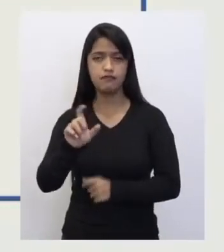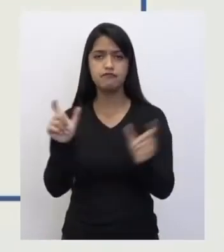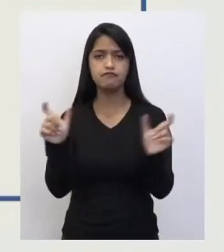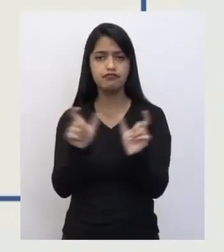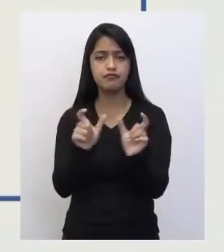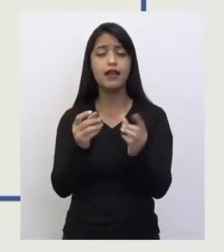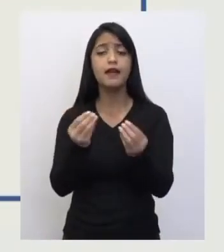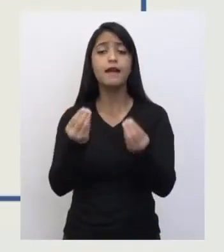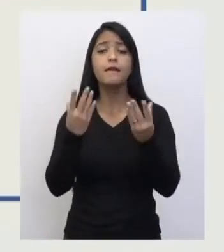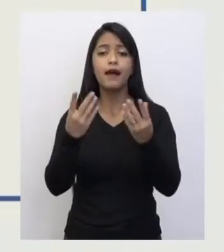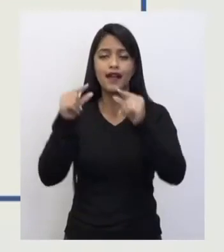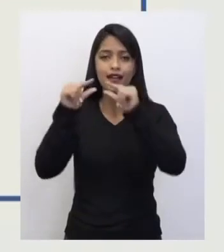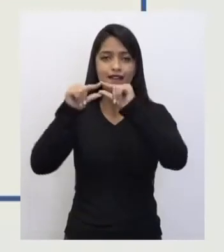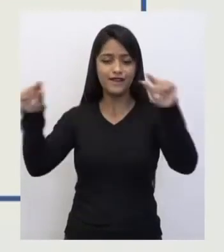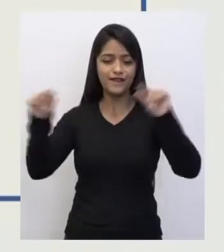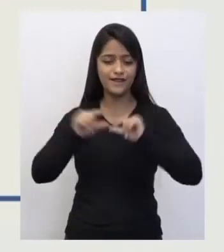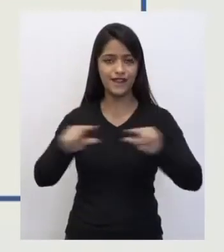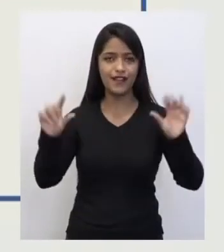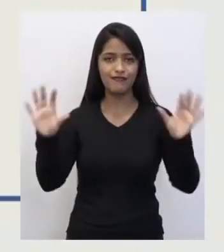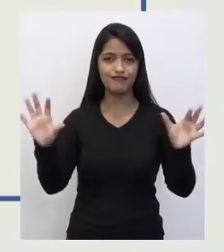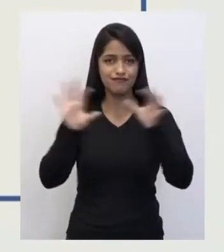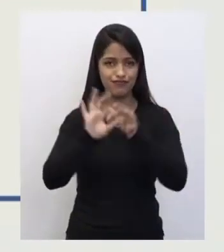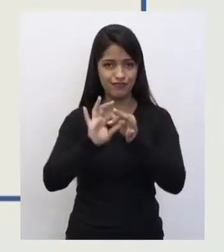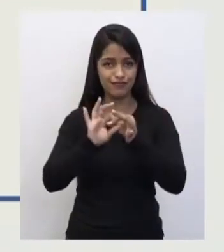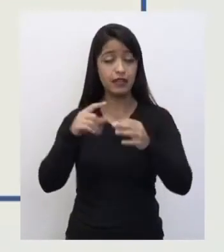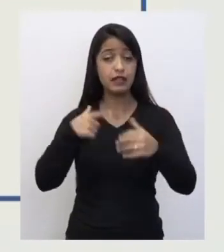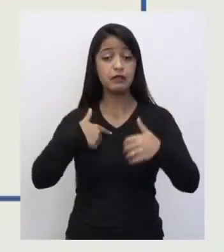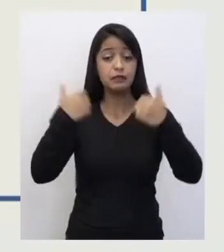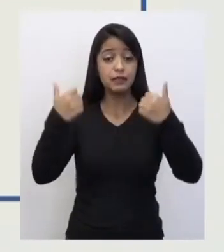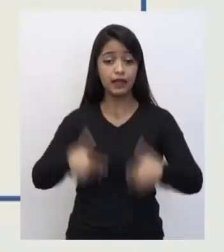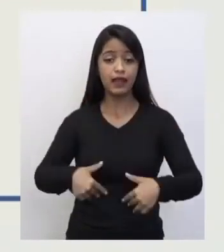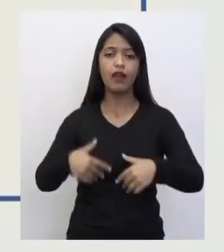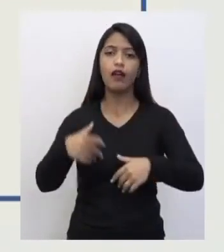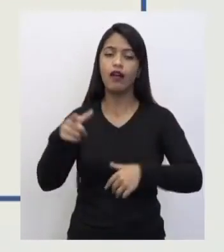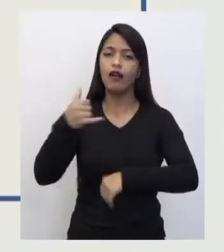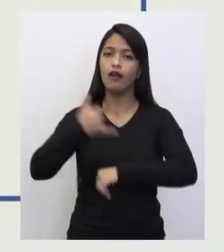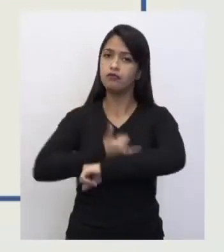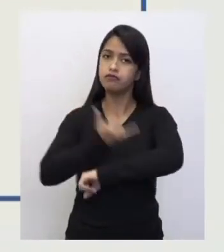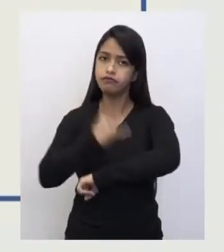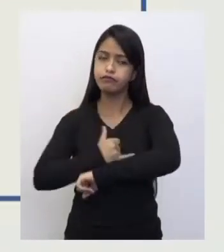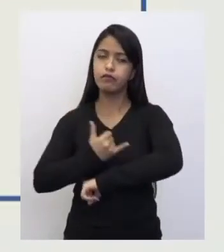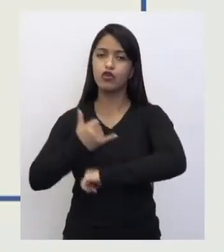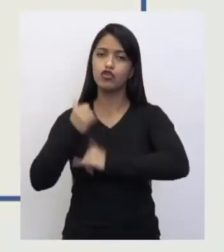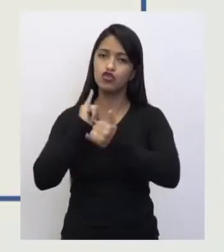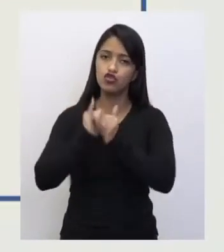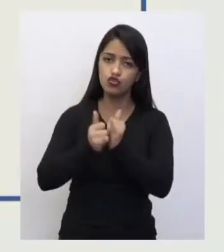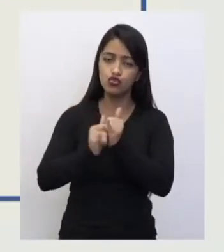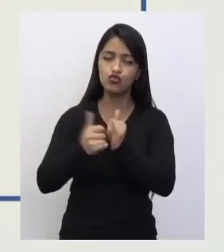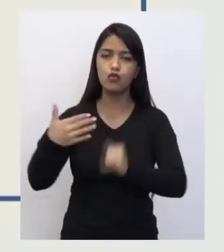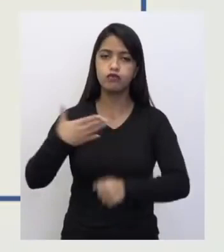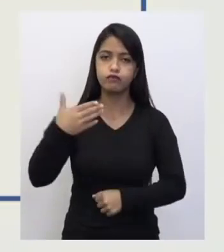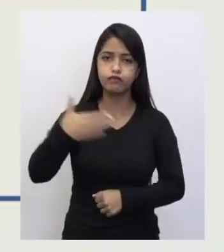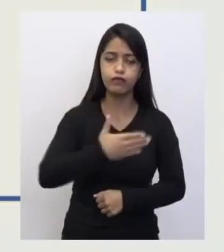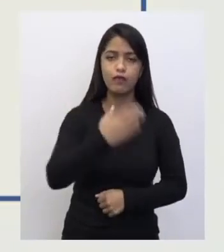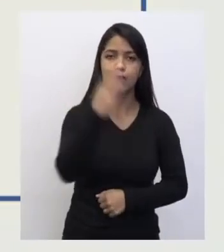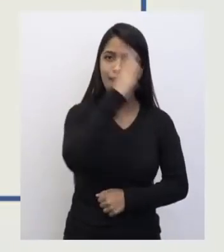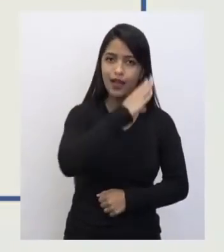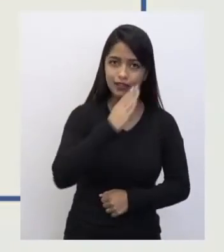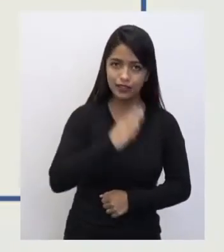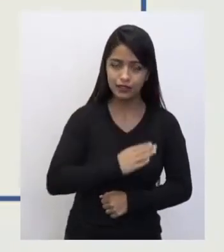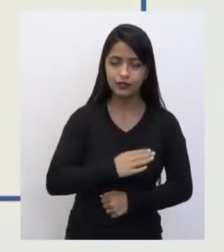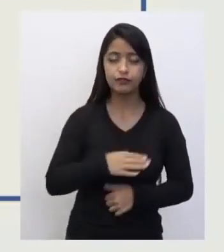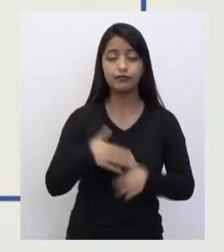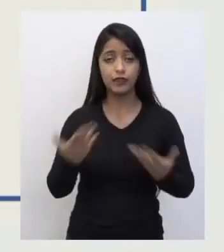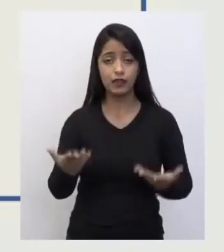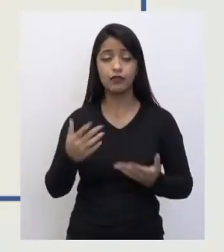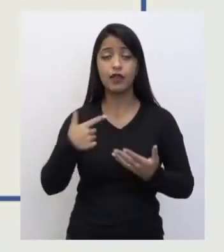reproduzir nas águas quentes dos trópicos, e daí eu especifico isso, né? Sendo que o maior berço reprodutivo,